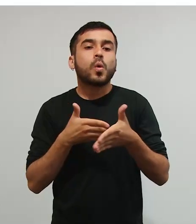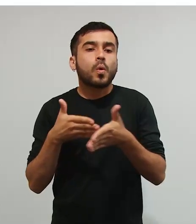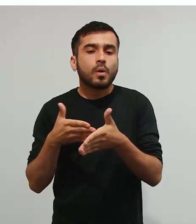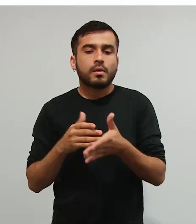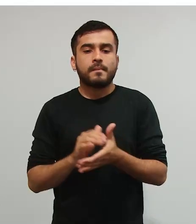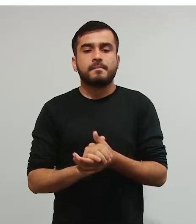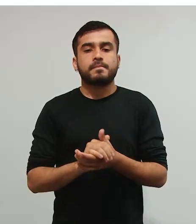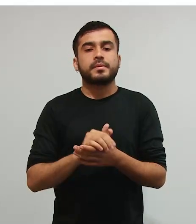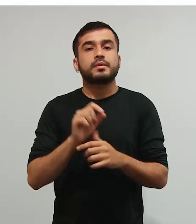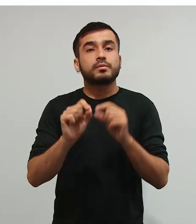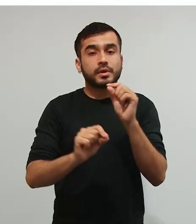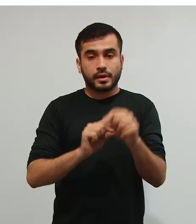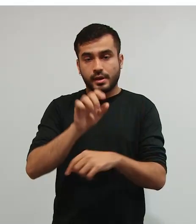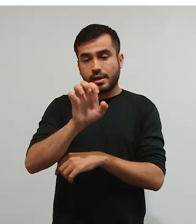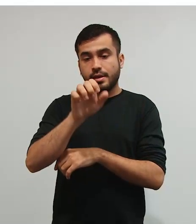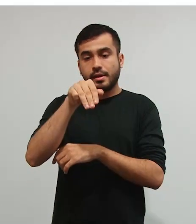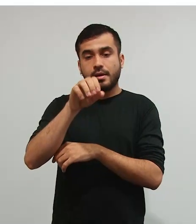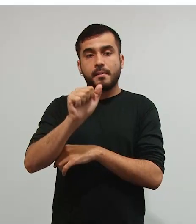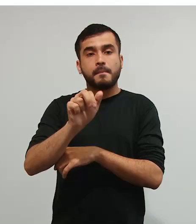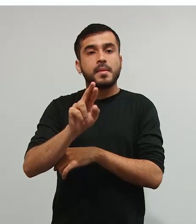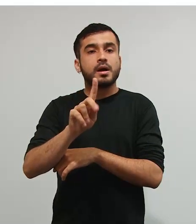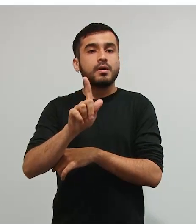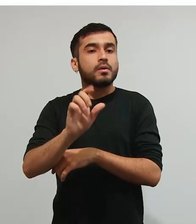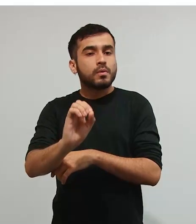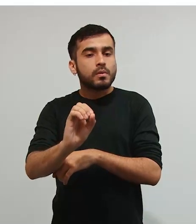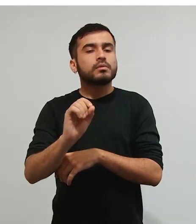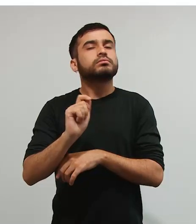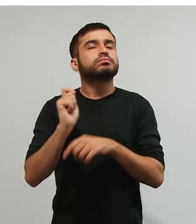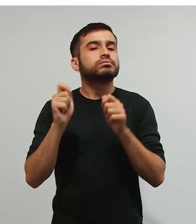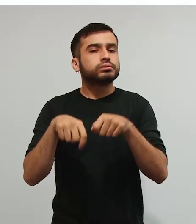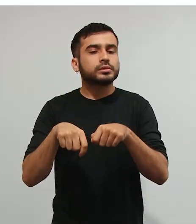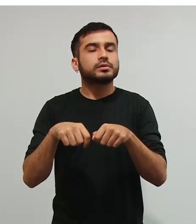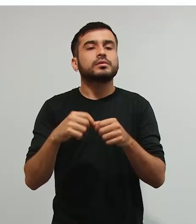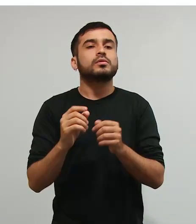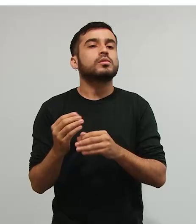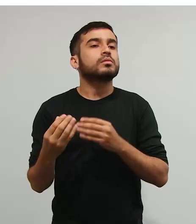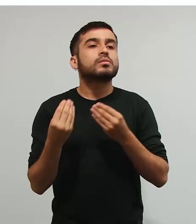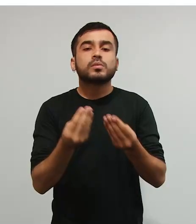meio? Embargos. Embargos do executado. E eles podem ser